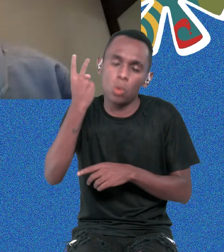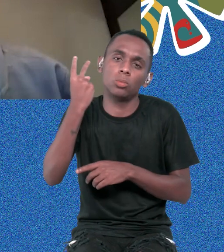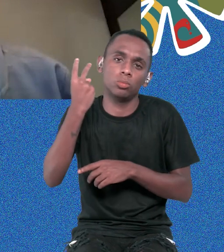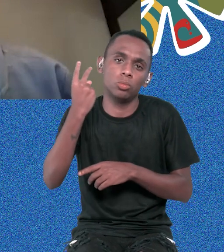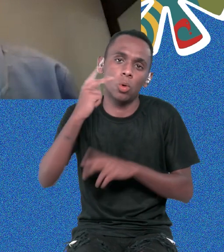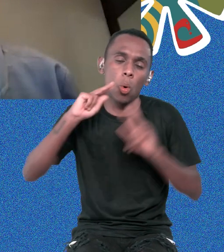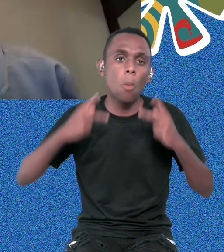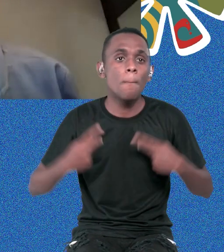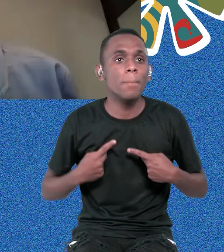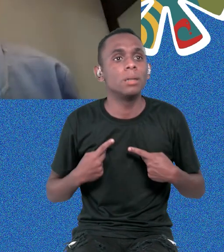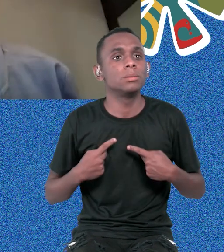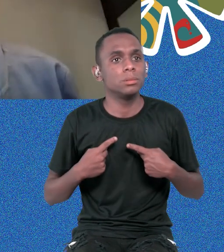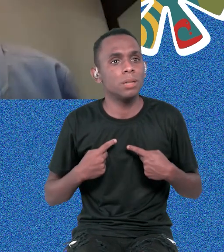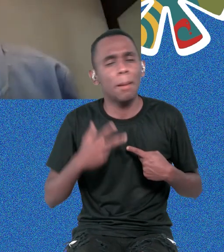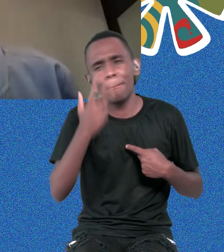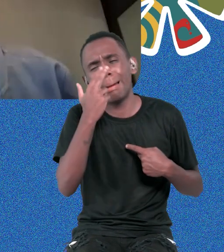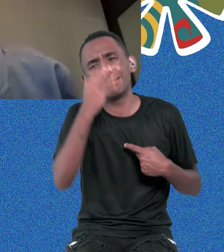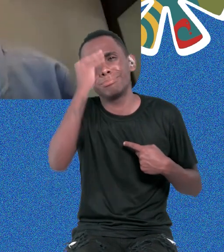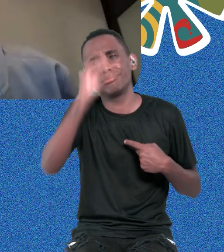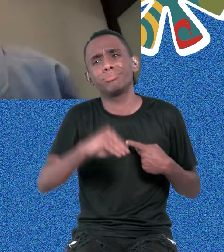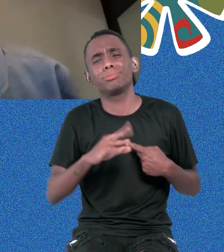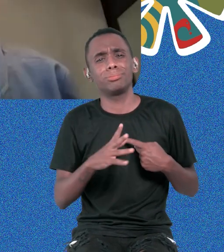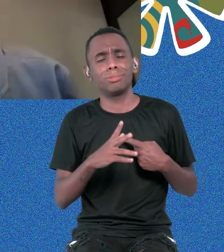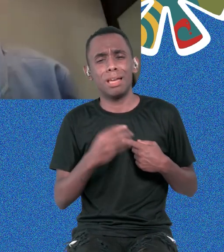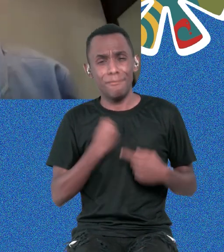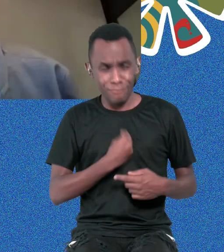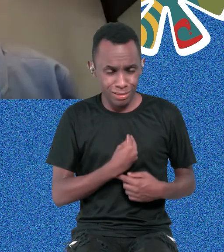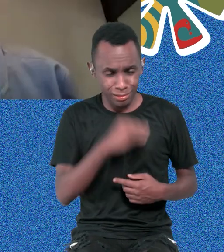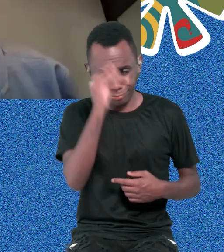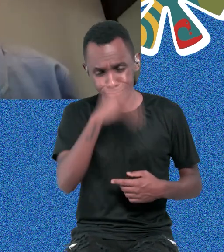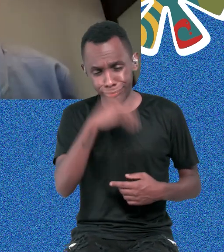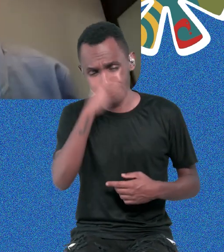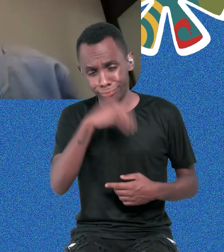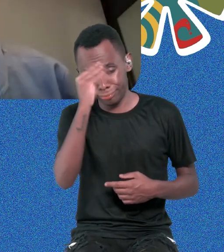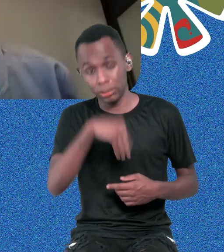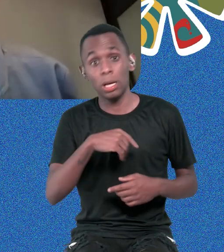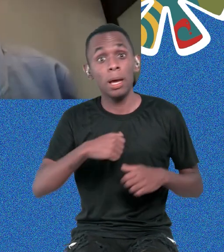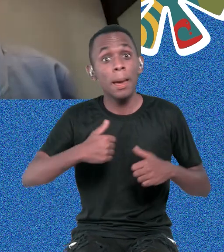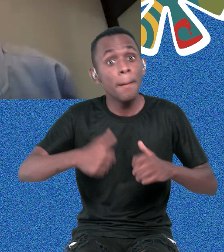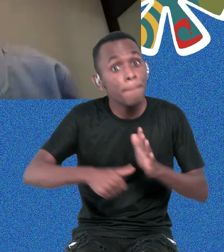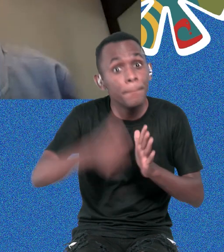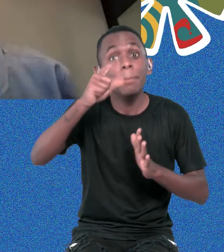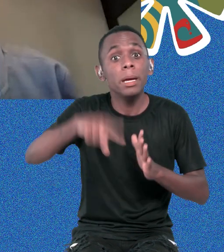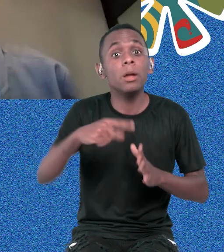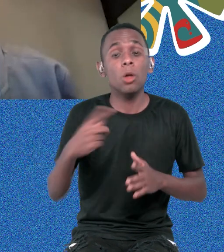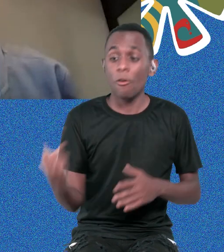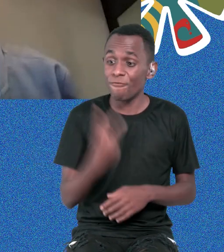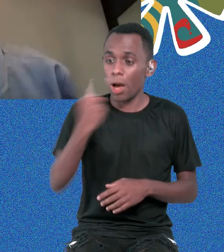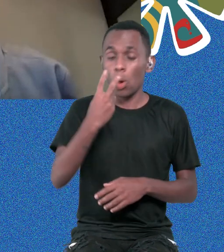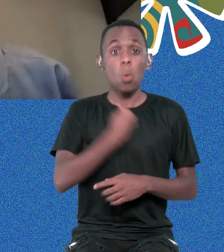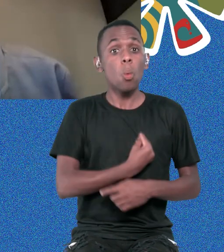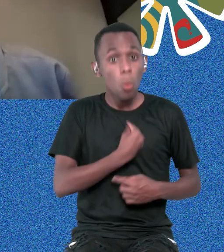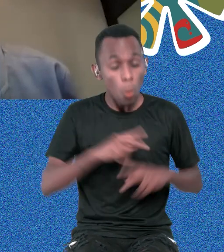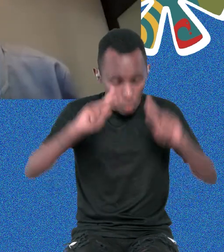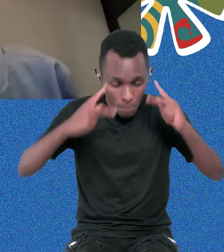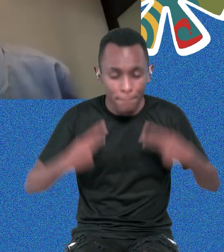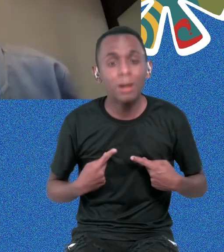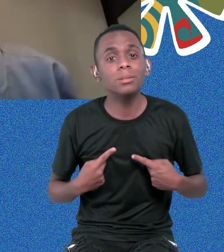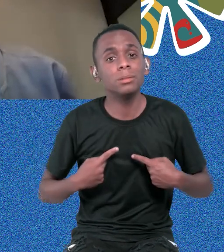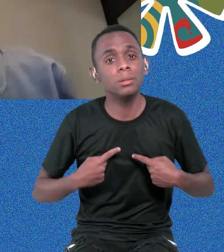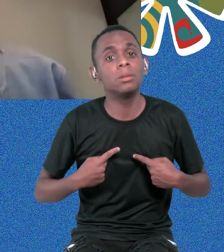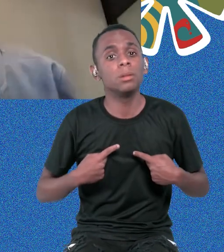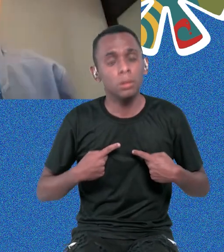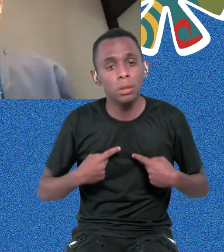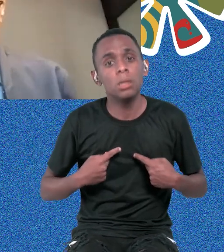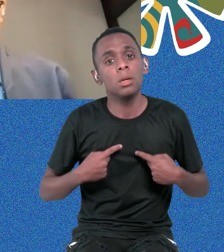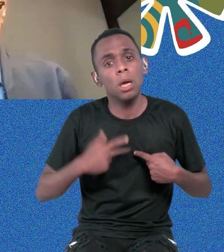humano. Temos dado pouca importância à vida. Vida, primeiro valor humano.